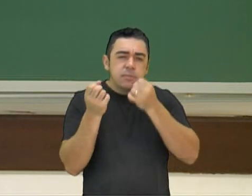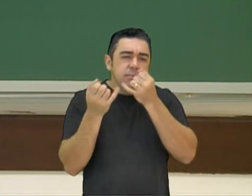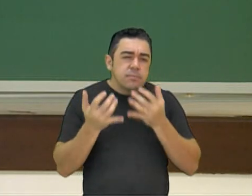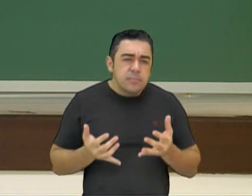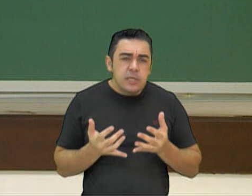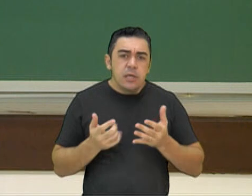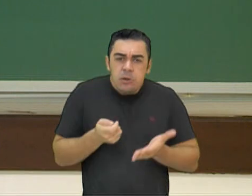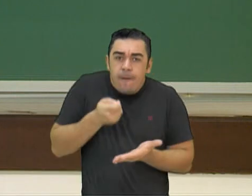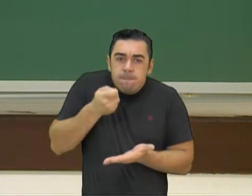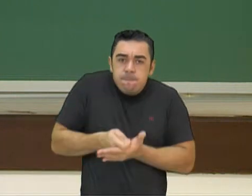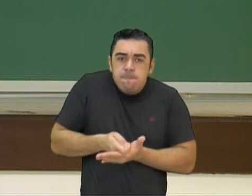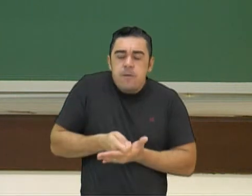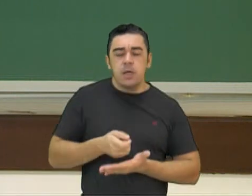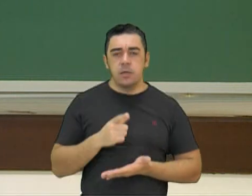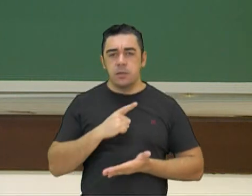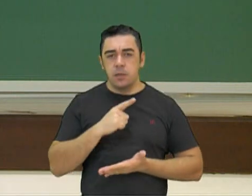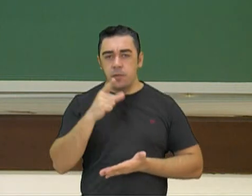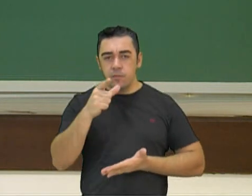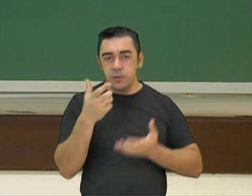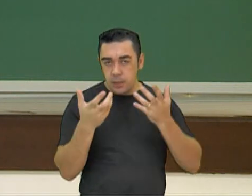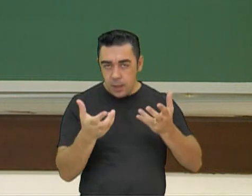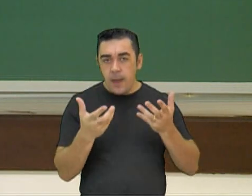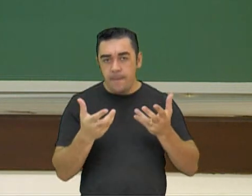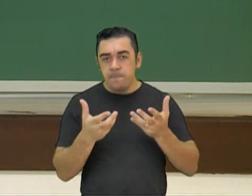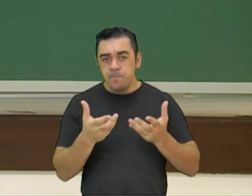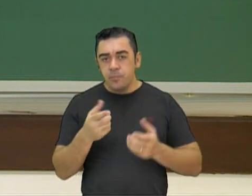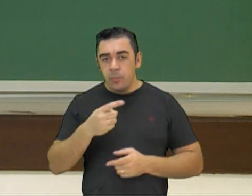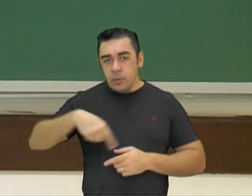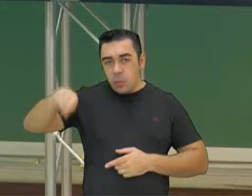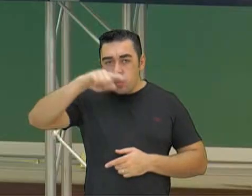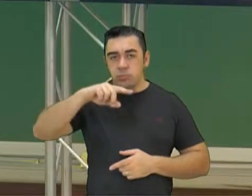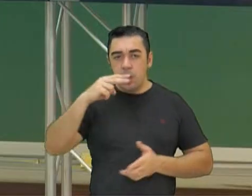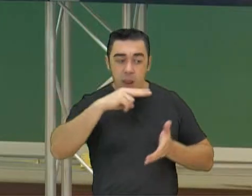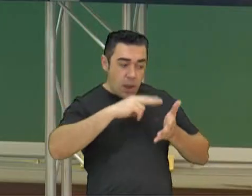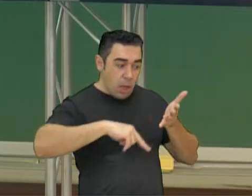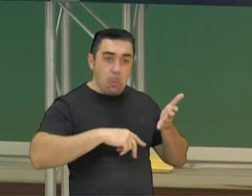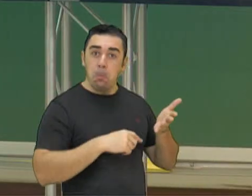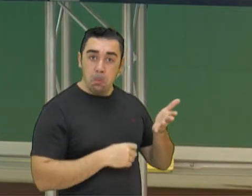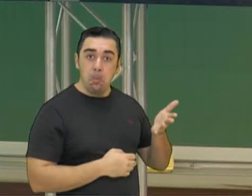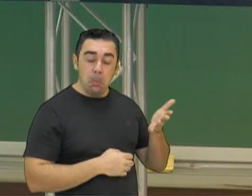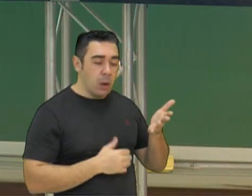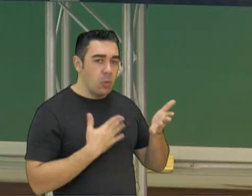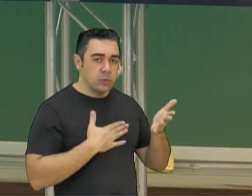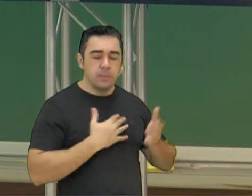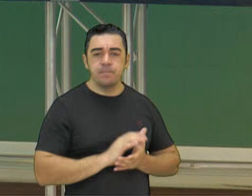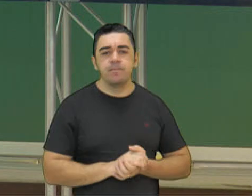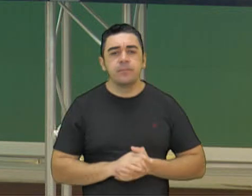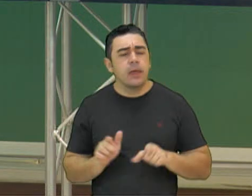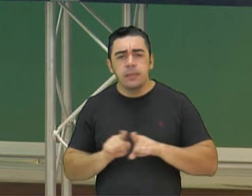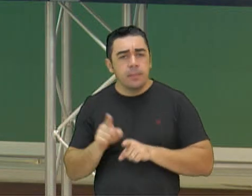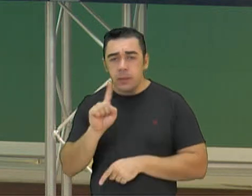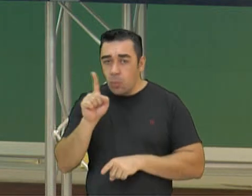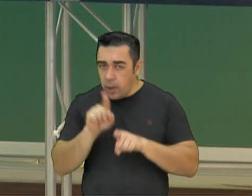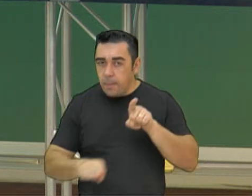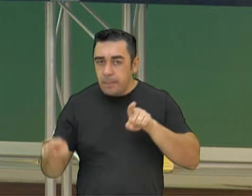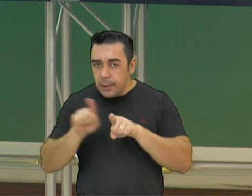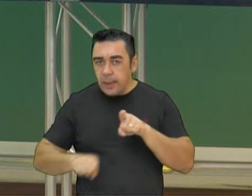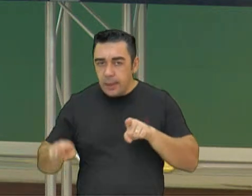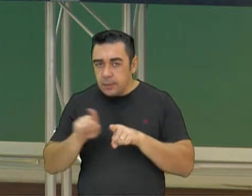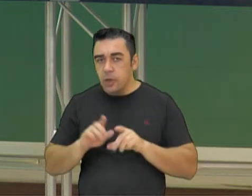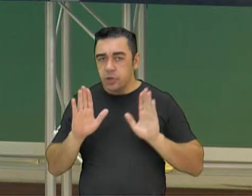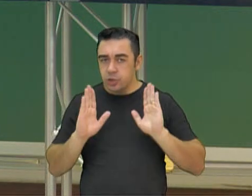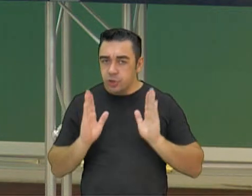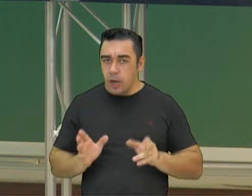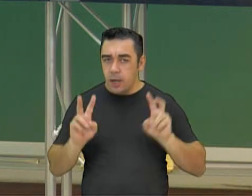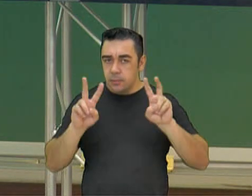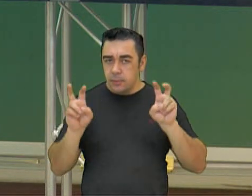muita convicção, né, as coisas que você quer convencer as pessoas, né? Não repita coisas que você já escreveu, né, expressões já utilizadas,